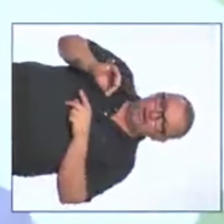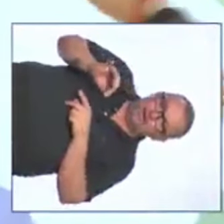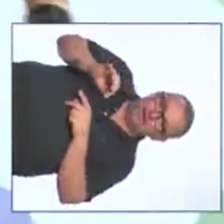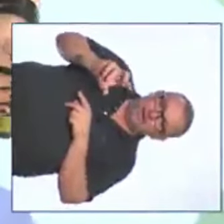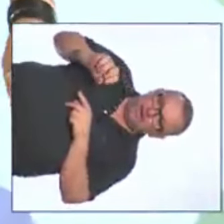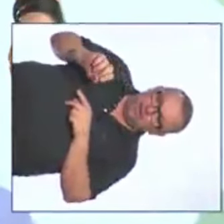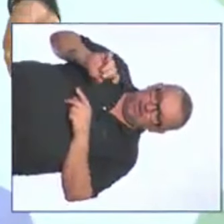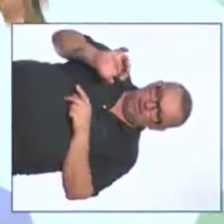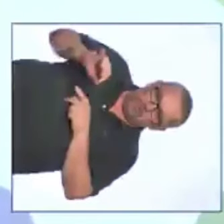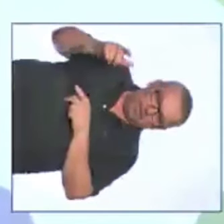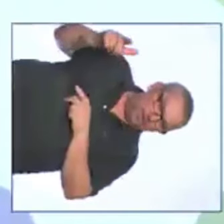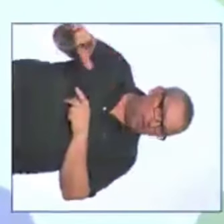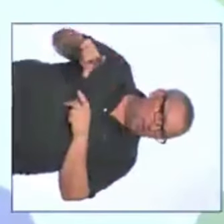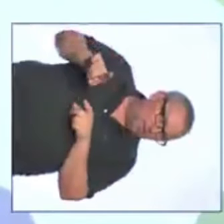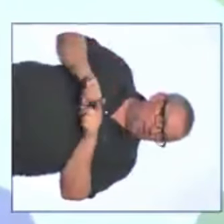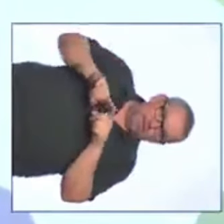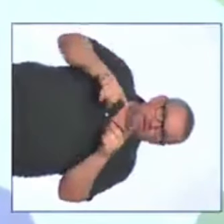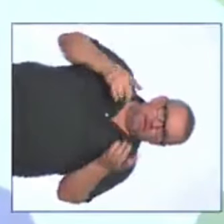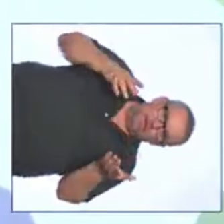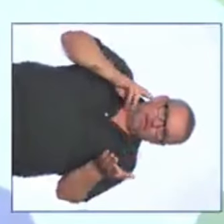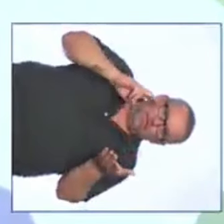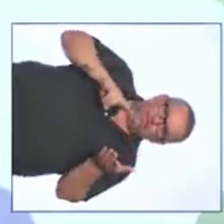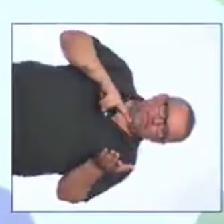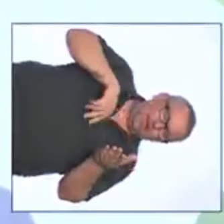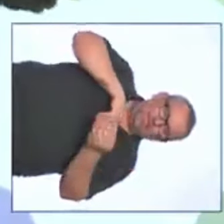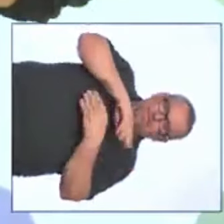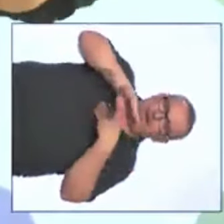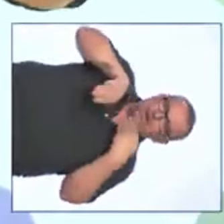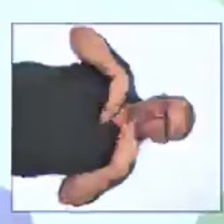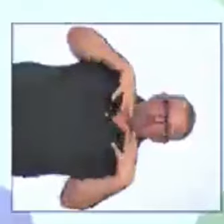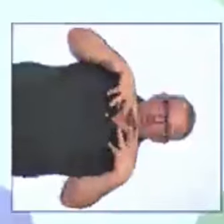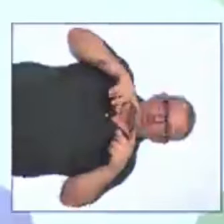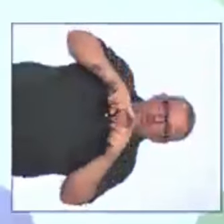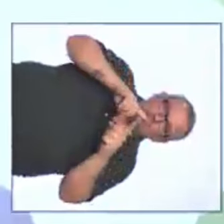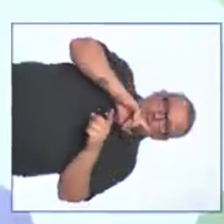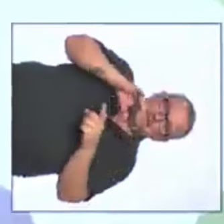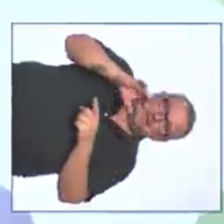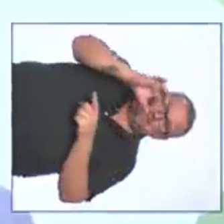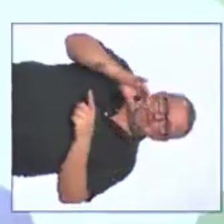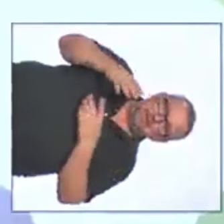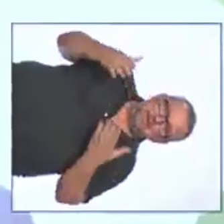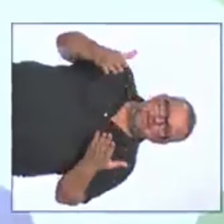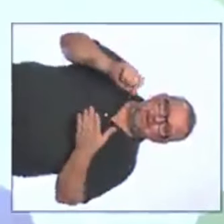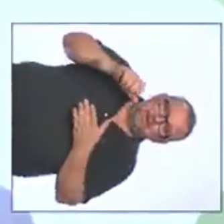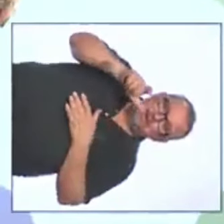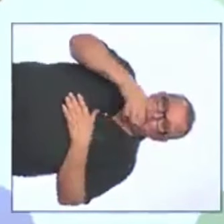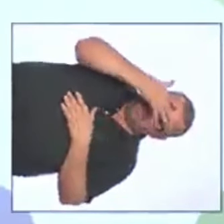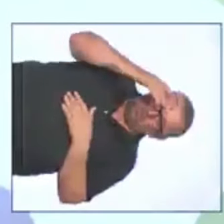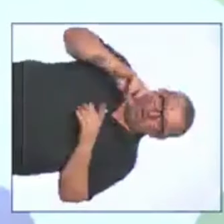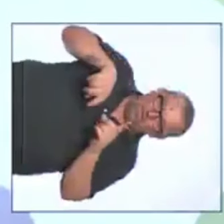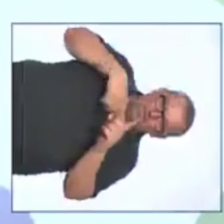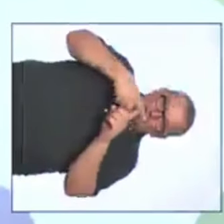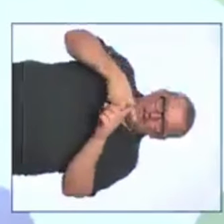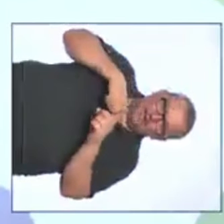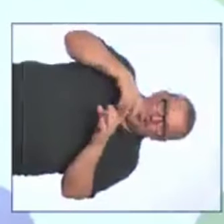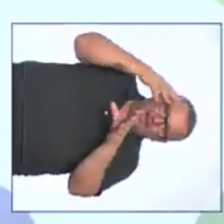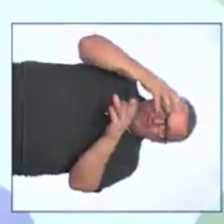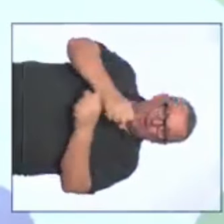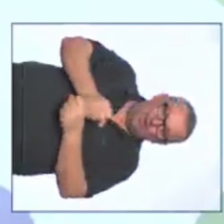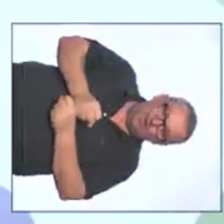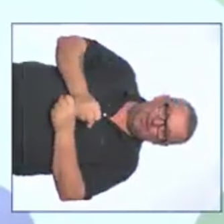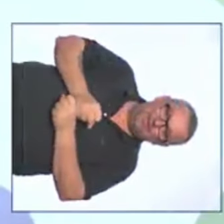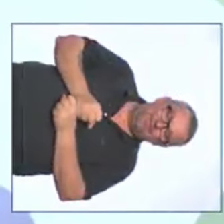50% ou outra aí já extrapolou o 100% que cálculo que você está fazendo quem são essas pessoas extras que estão na sua conta